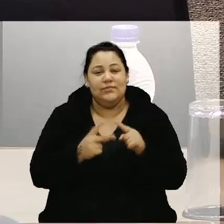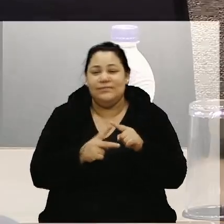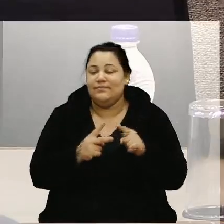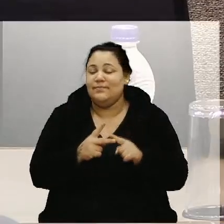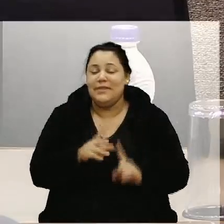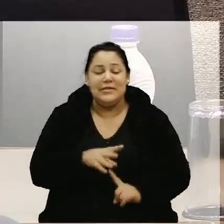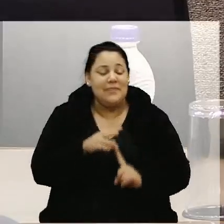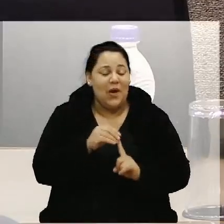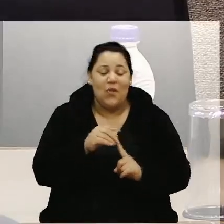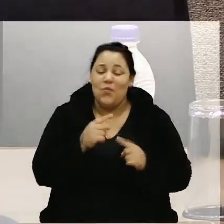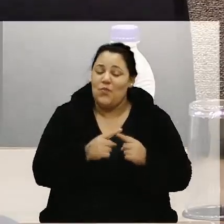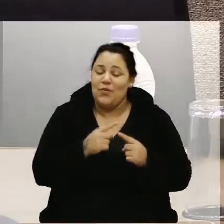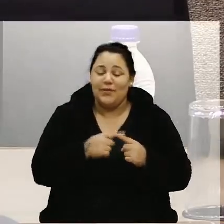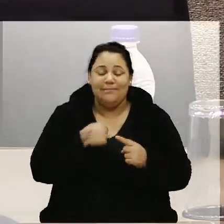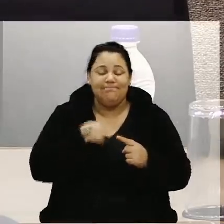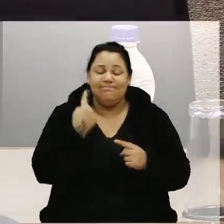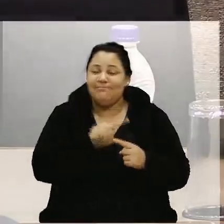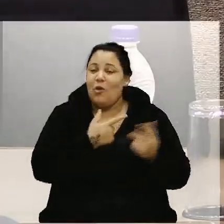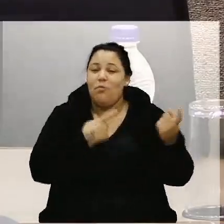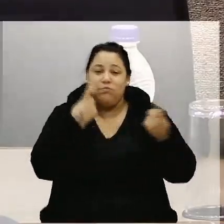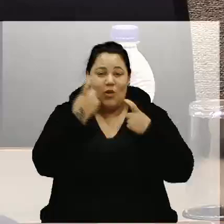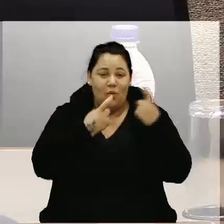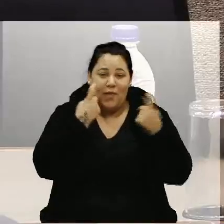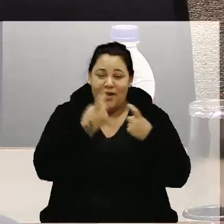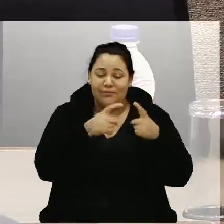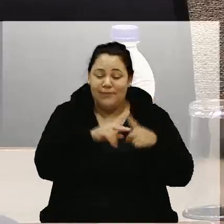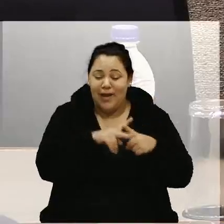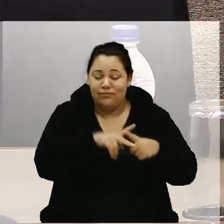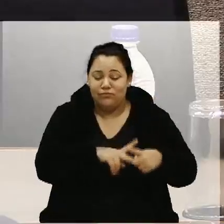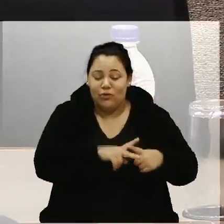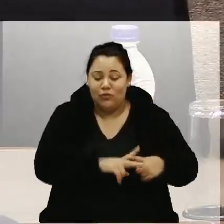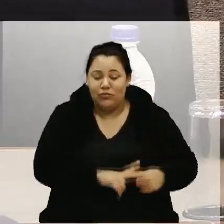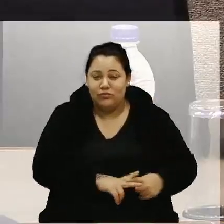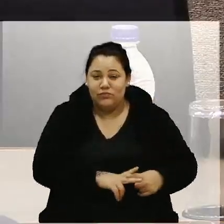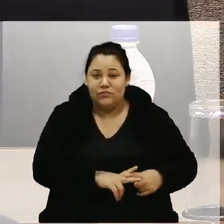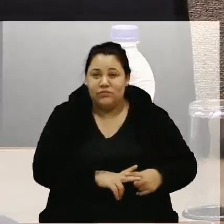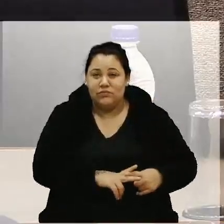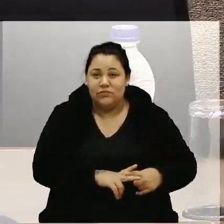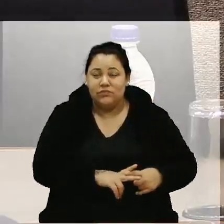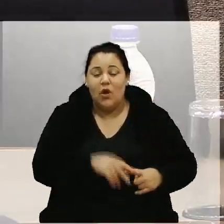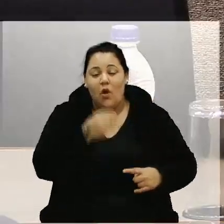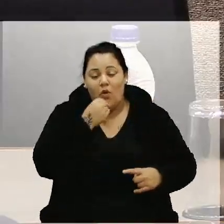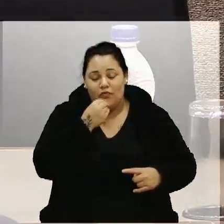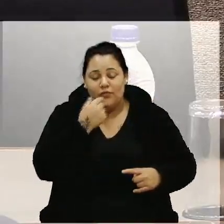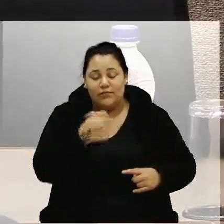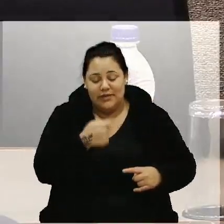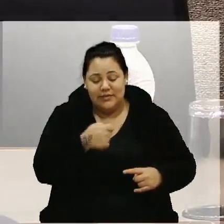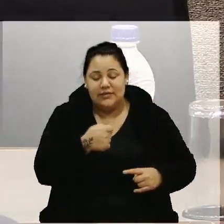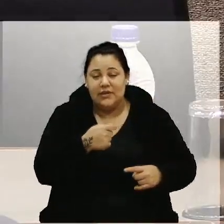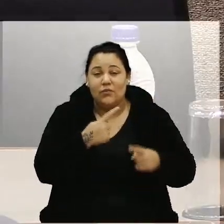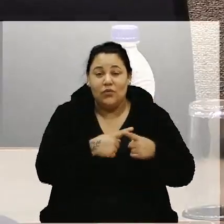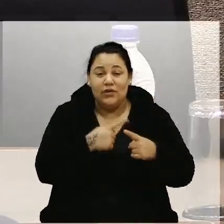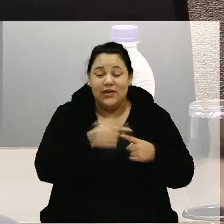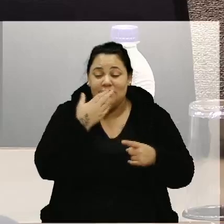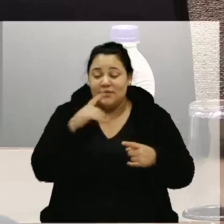Porque nós estamos aqui preocupados, né, de consertar essa escola, e com toda a razão, porque as crianças têm que voltar a